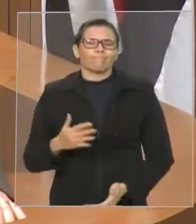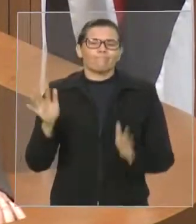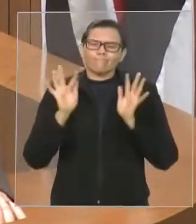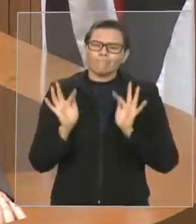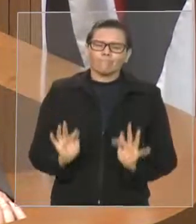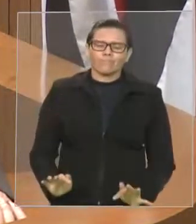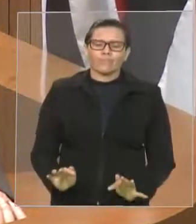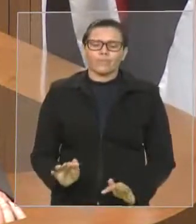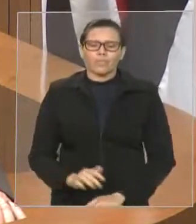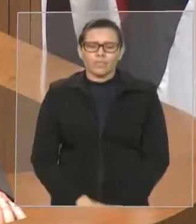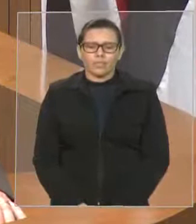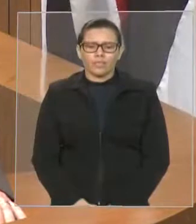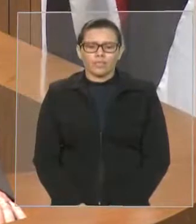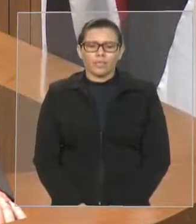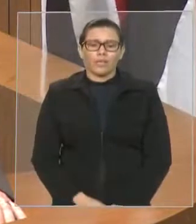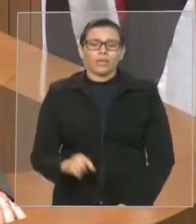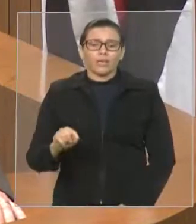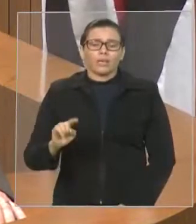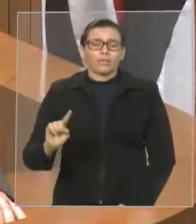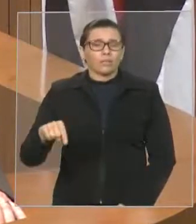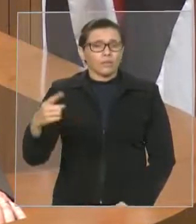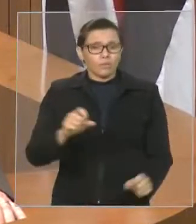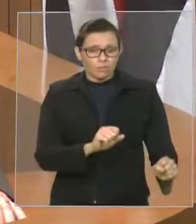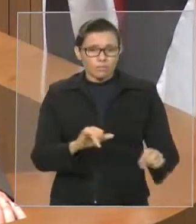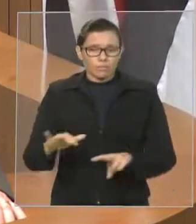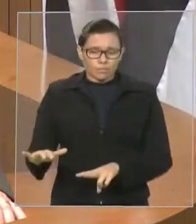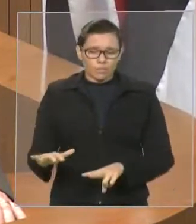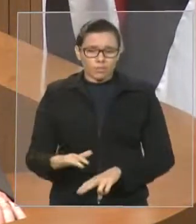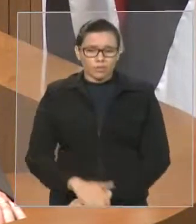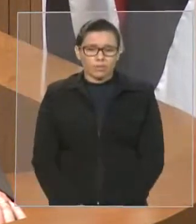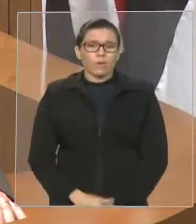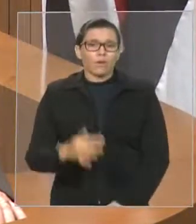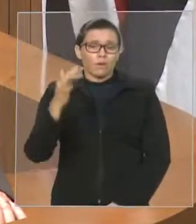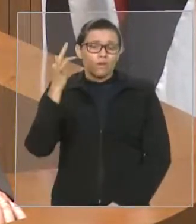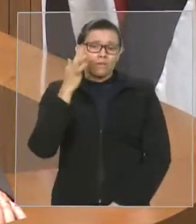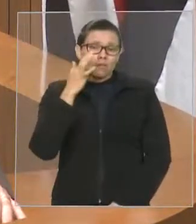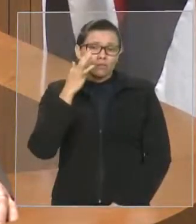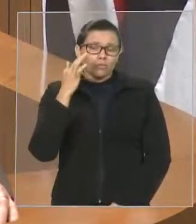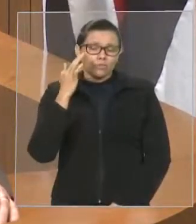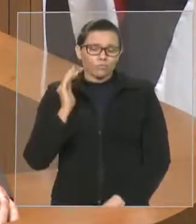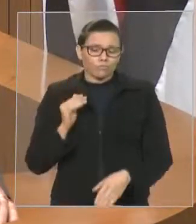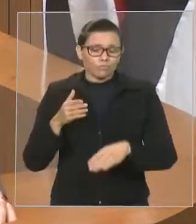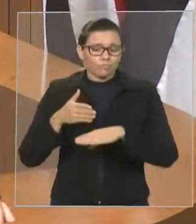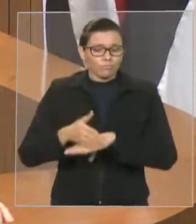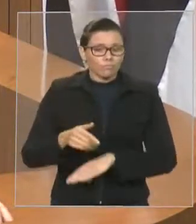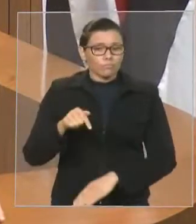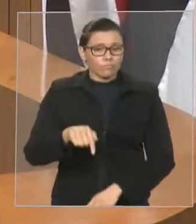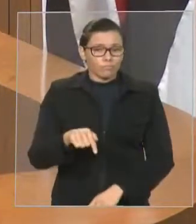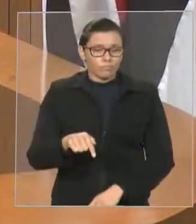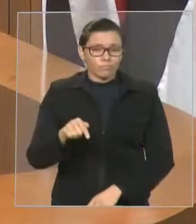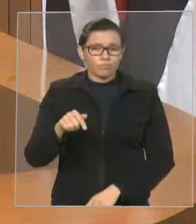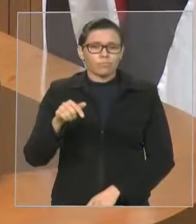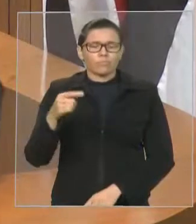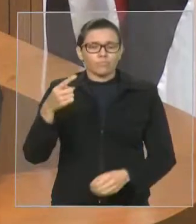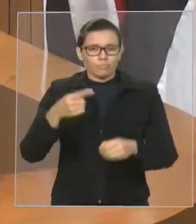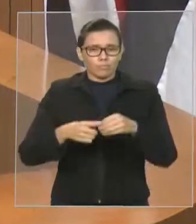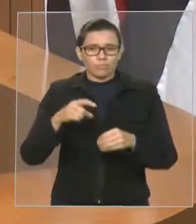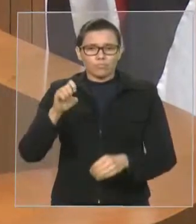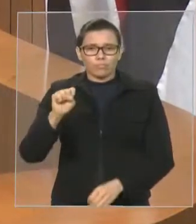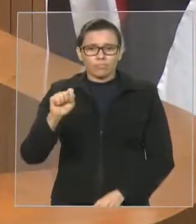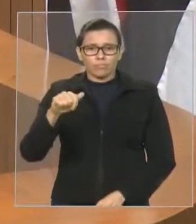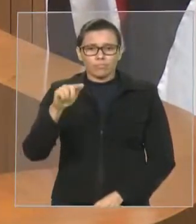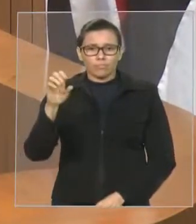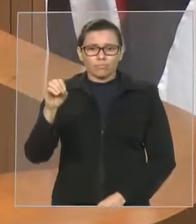na terça-feira próxima, o governador Flávio Dino estará em São Bento, não só para vistoriar o